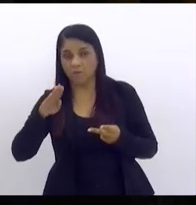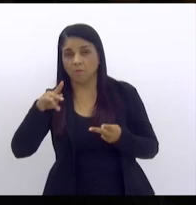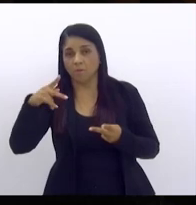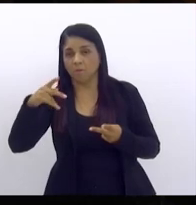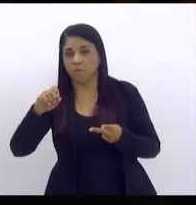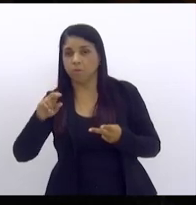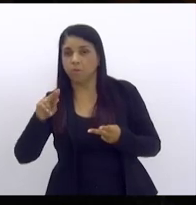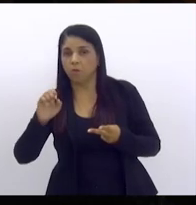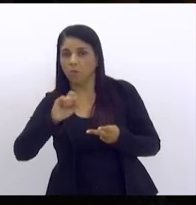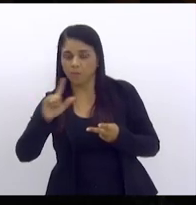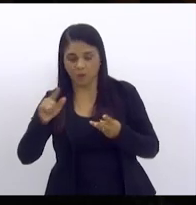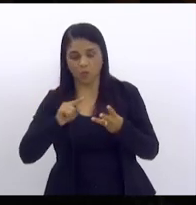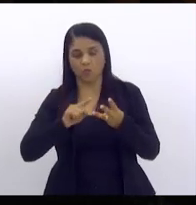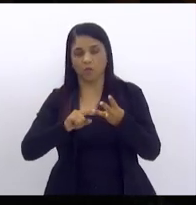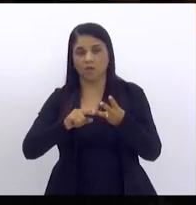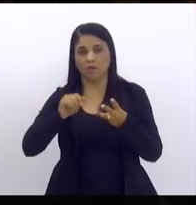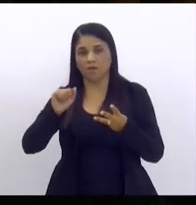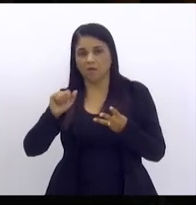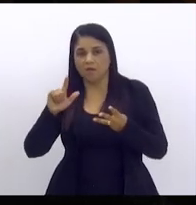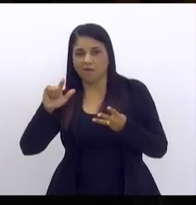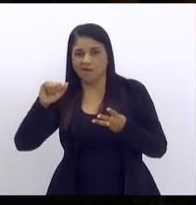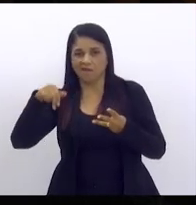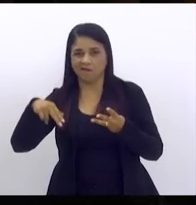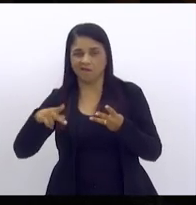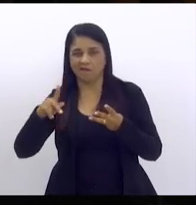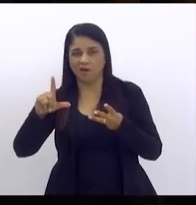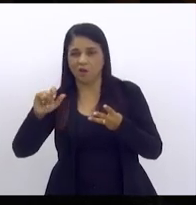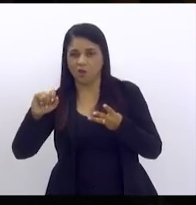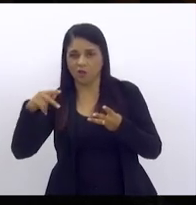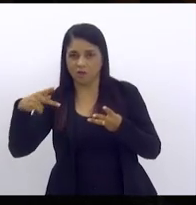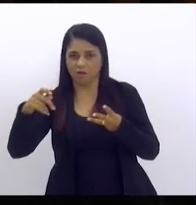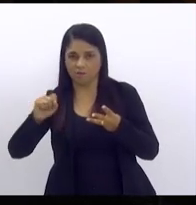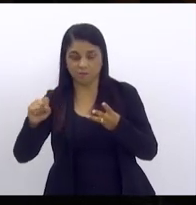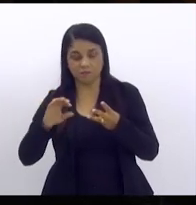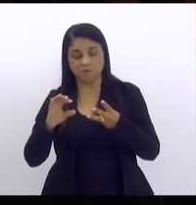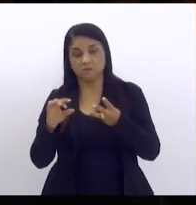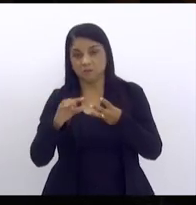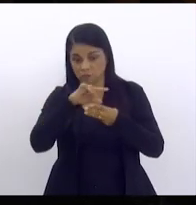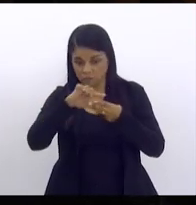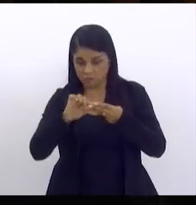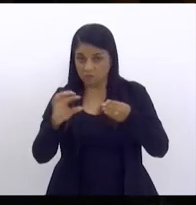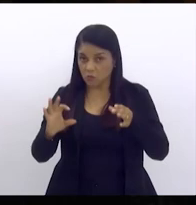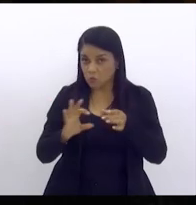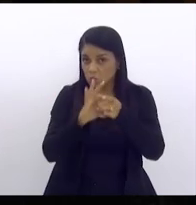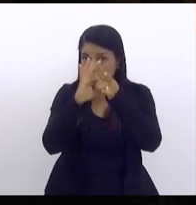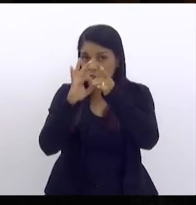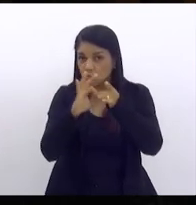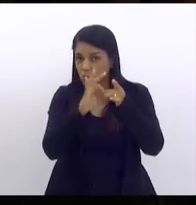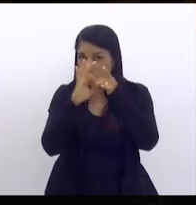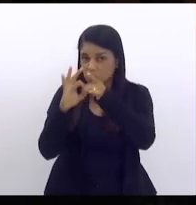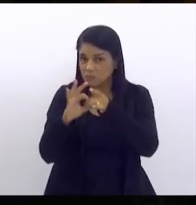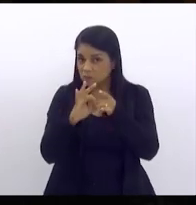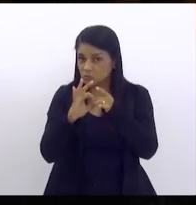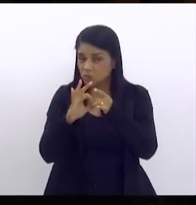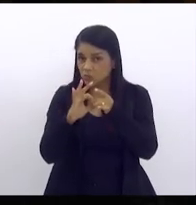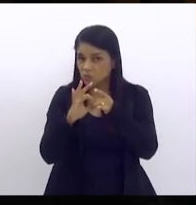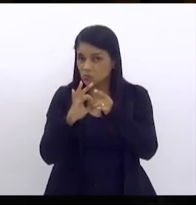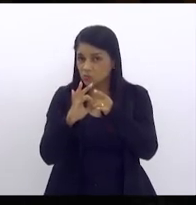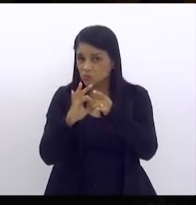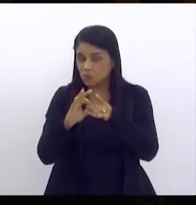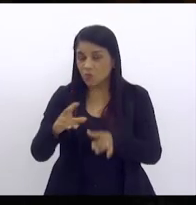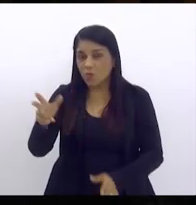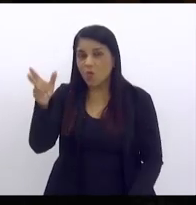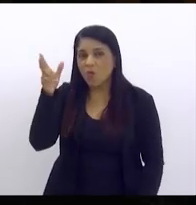deputado Alan Lopes. Estamos incondicionalmente unidos, desprovidos de qualquer vaidade e